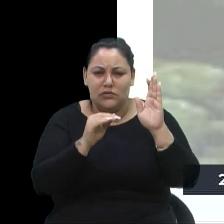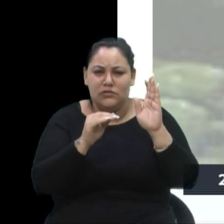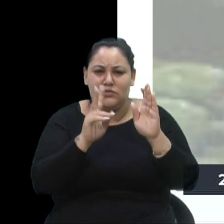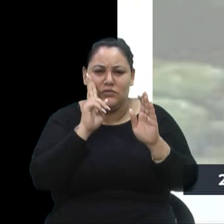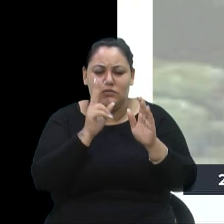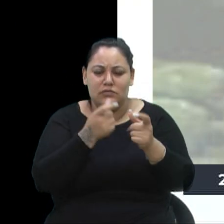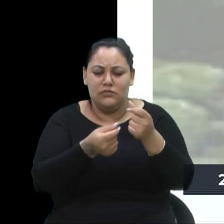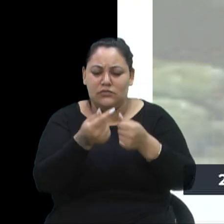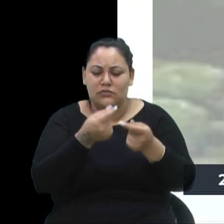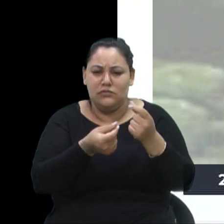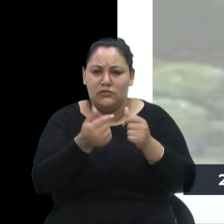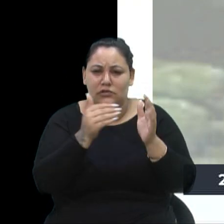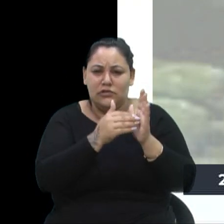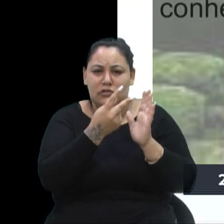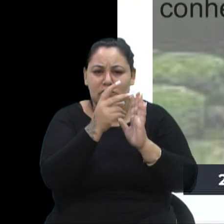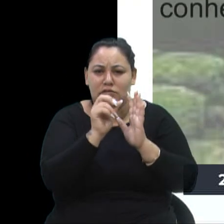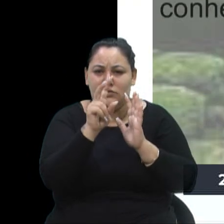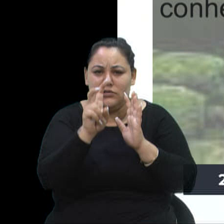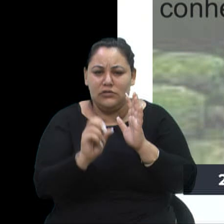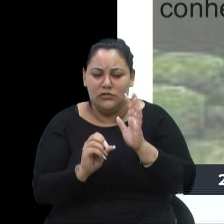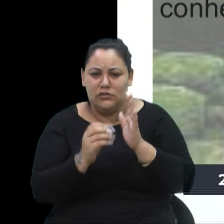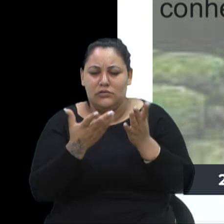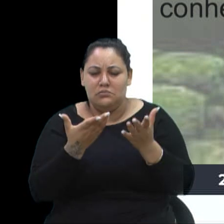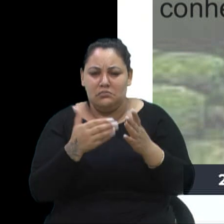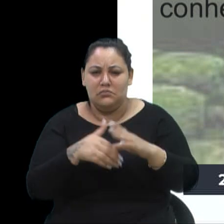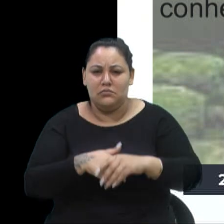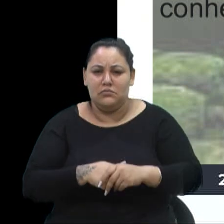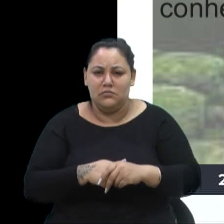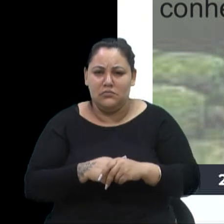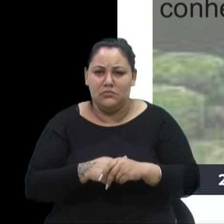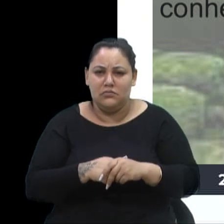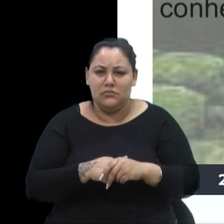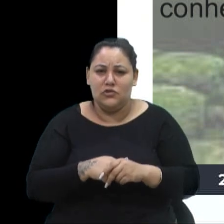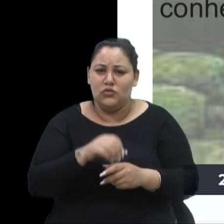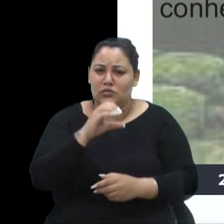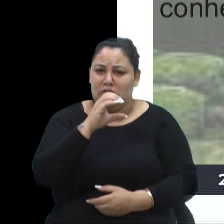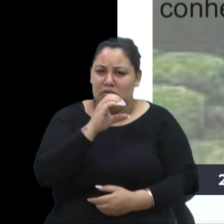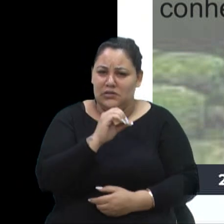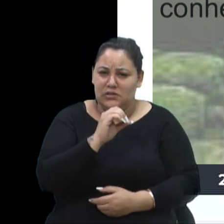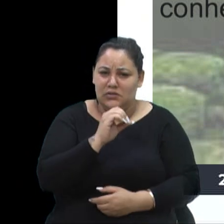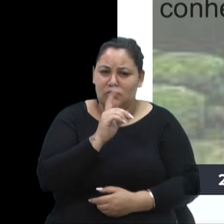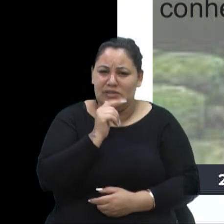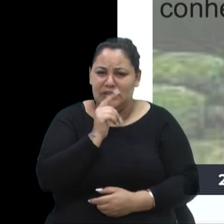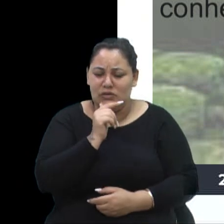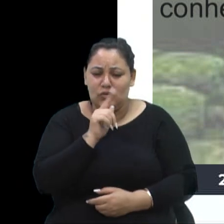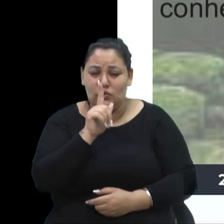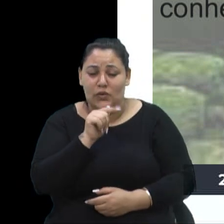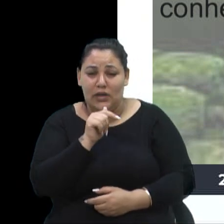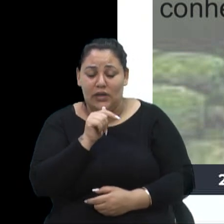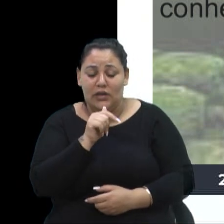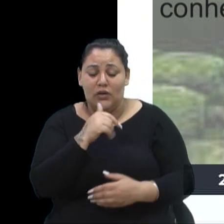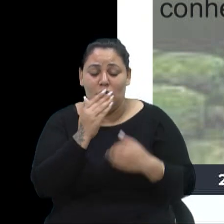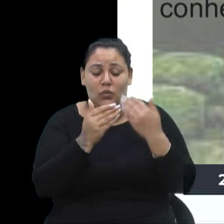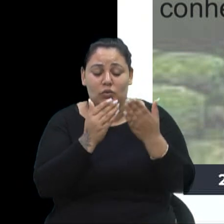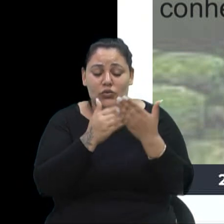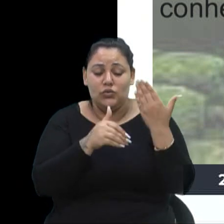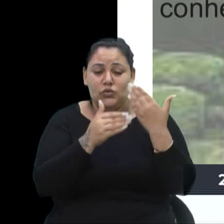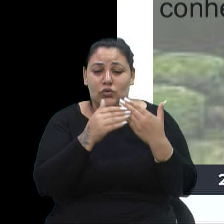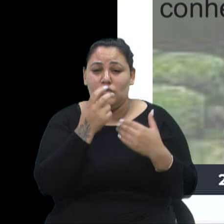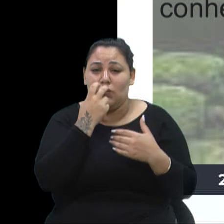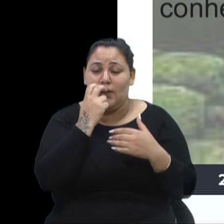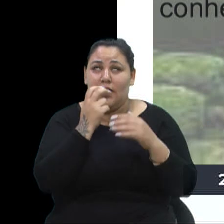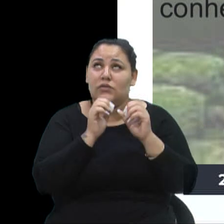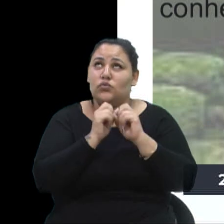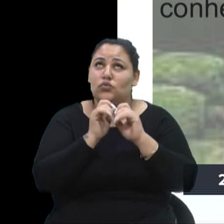zero líquido até 2050. O zero líquido é quando todas as emissões dos gases de efeito